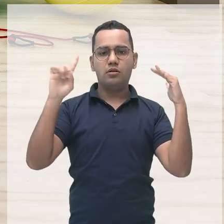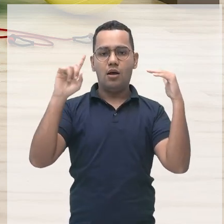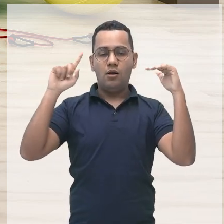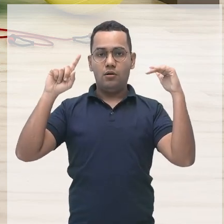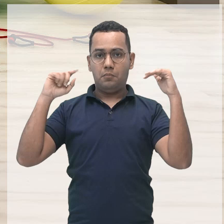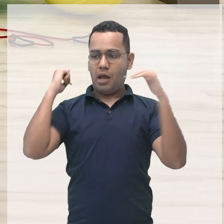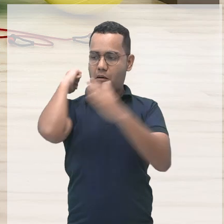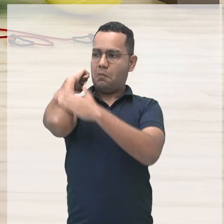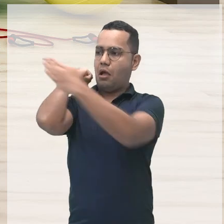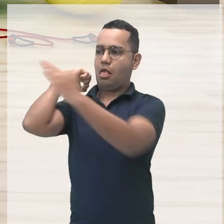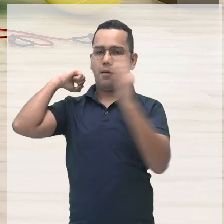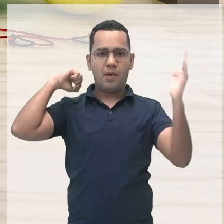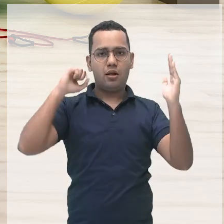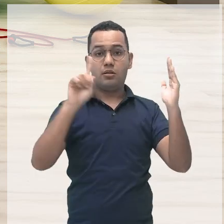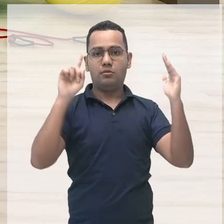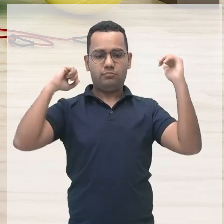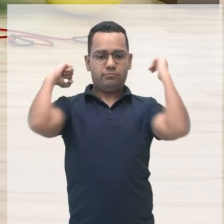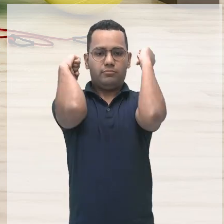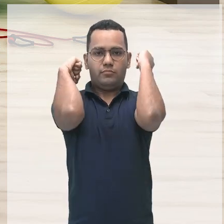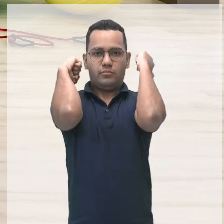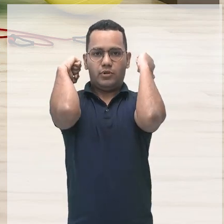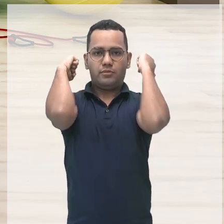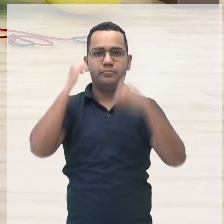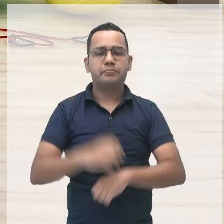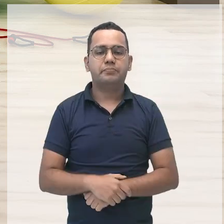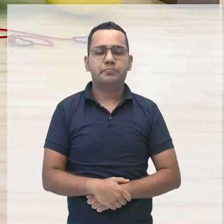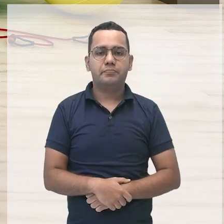lateral, ele fica apontado para frente. Vamos lá.